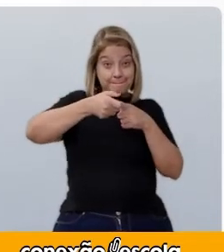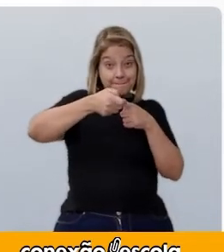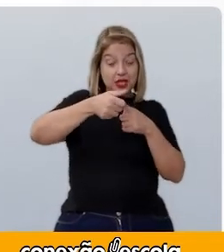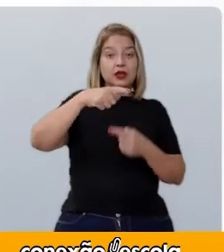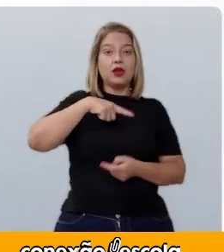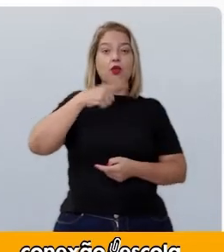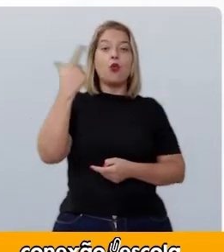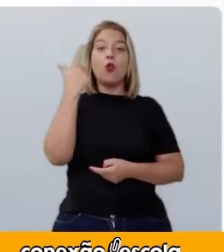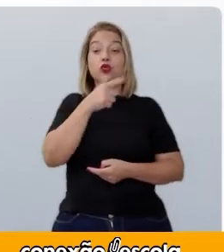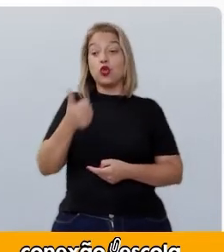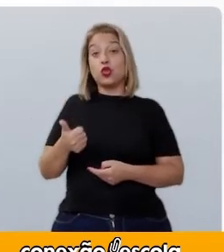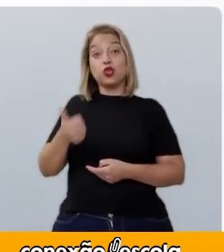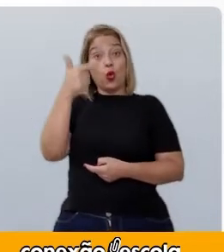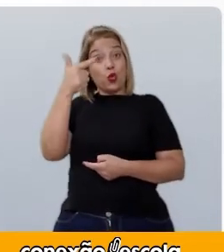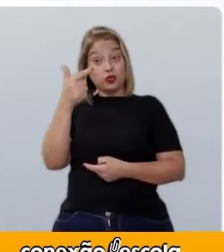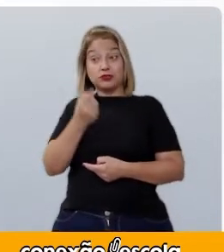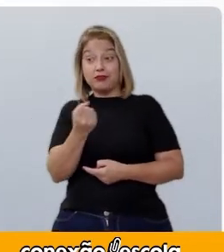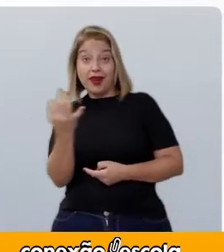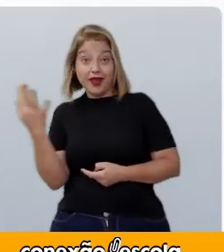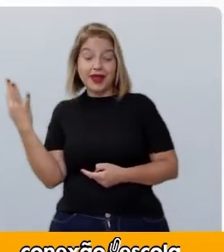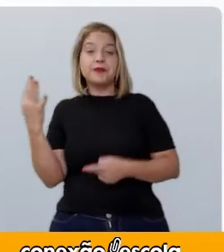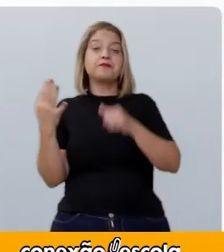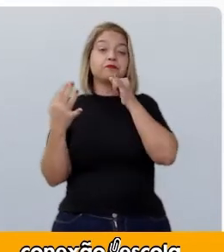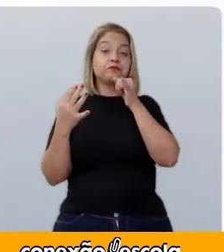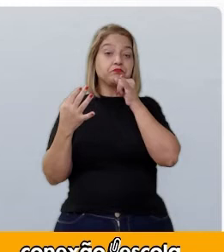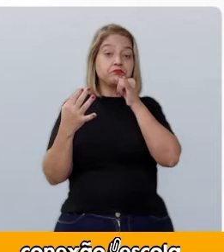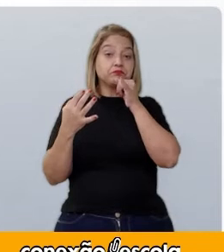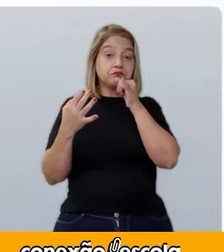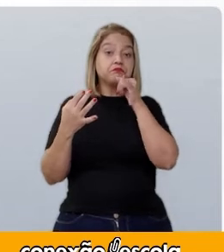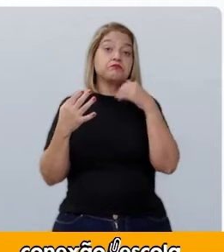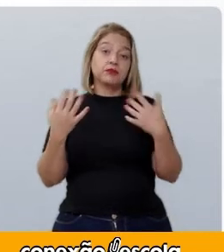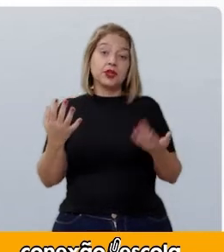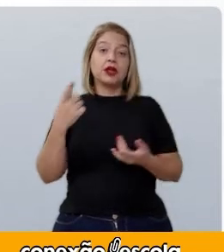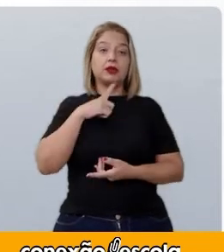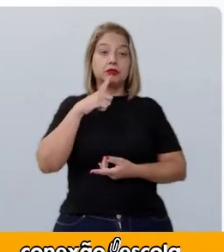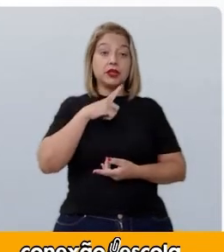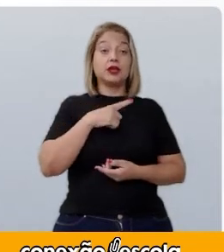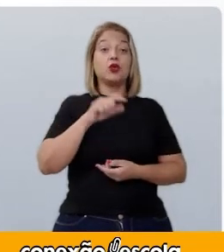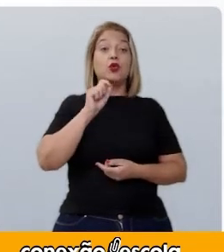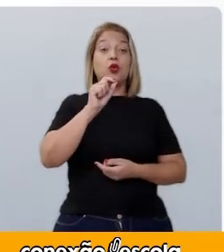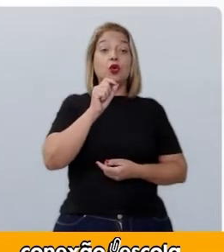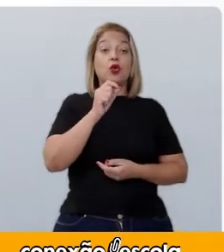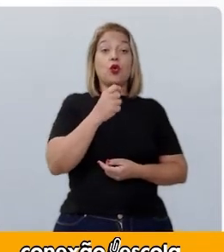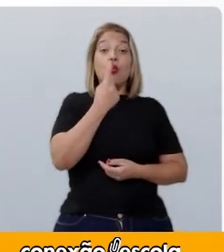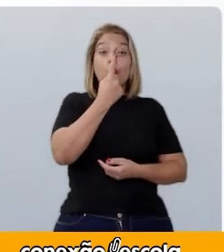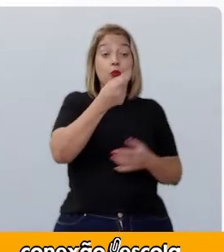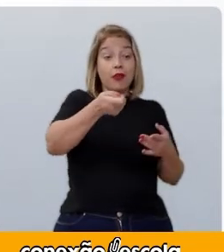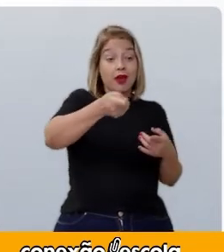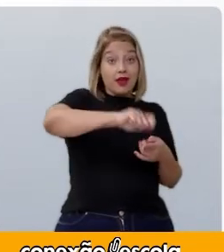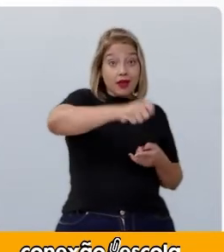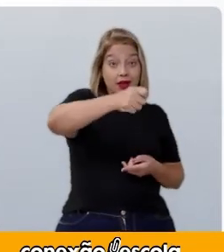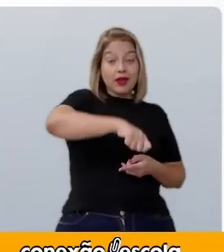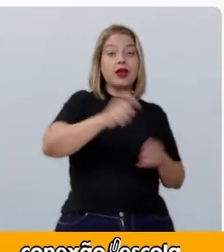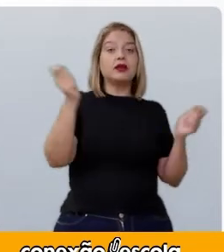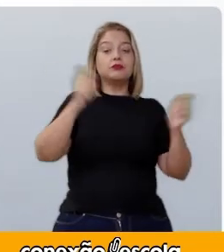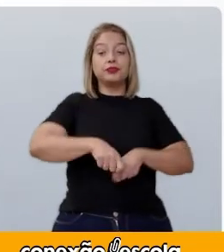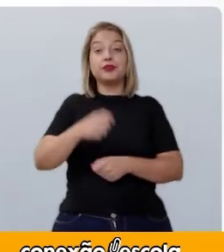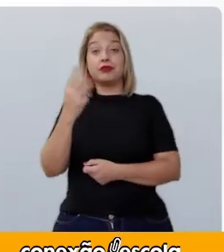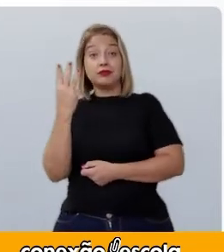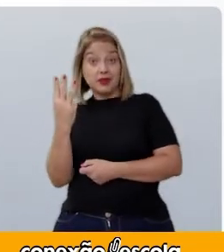ou seja, uma xícara de farinha de milho faz 3 porções de cuscuz. Nessa situação,